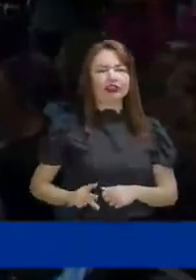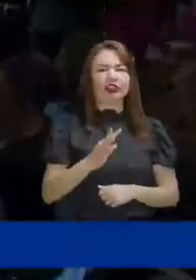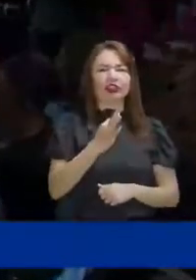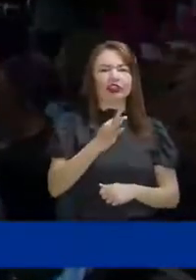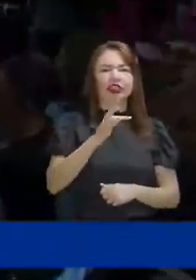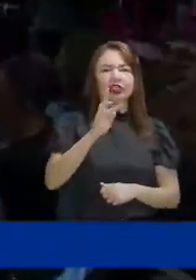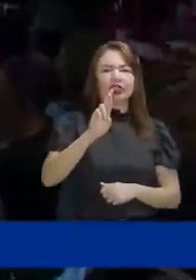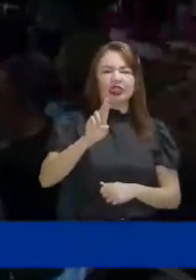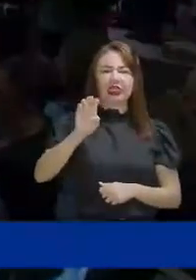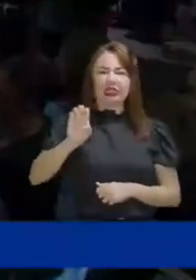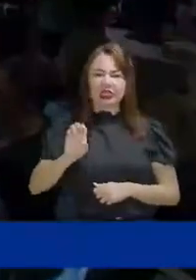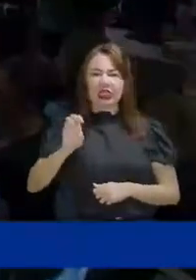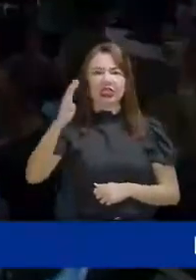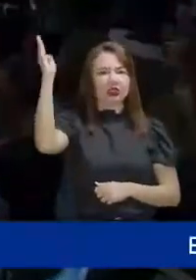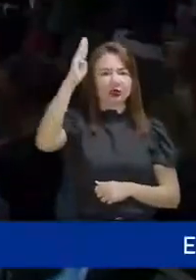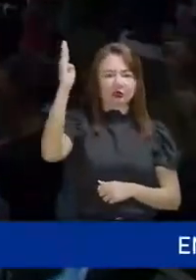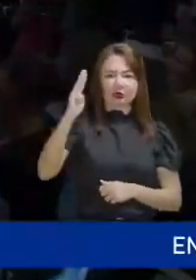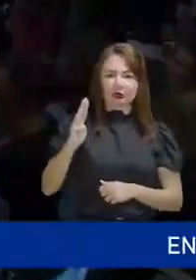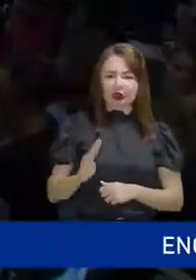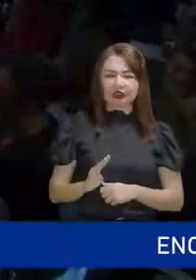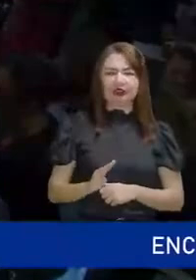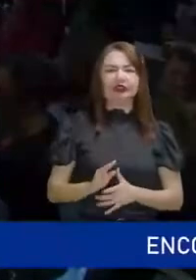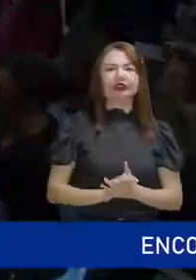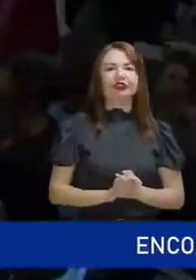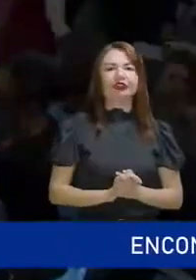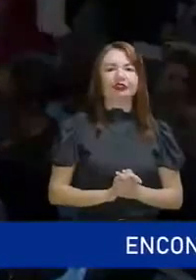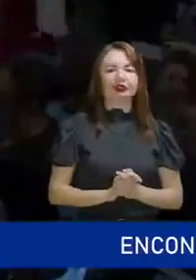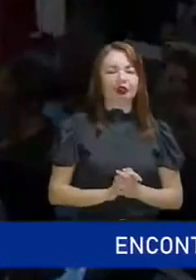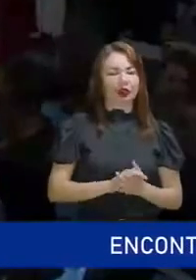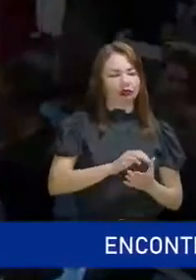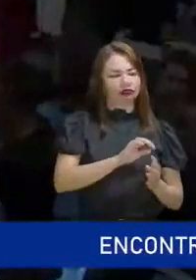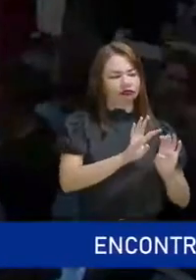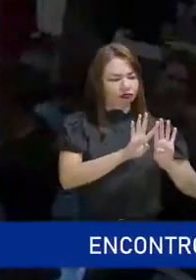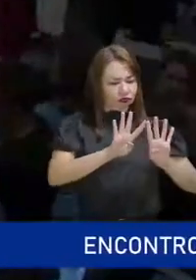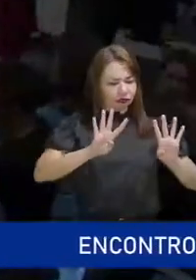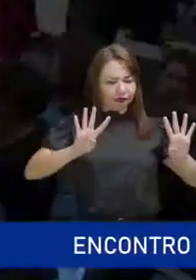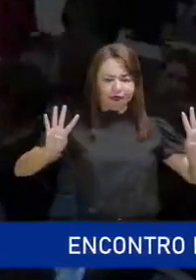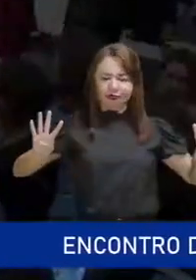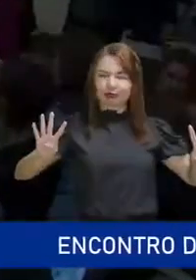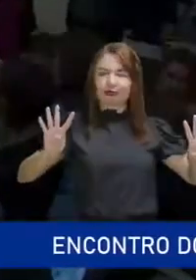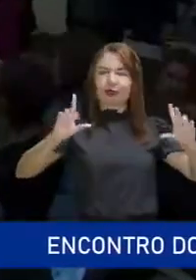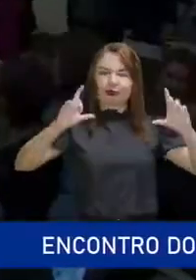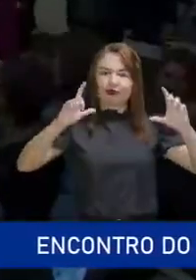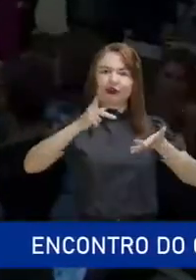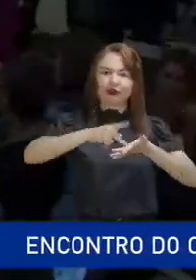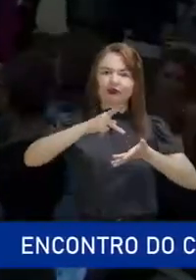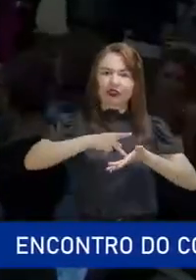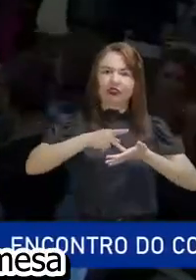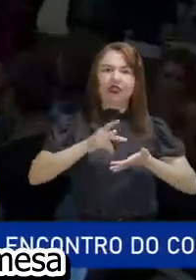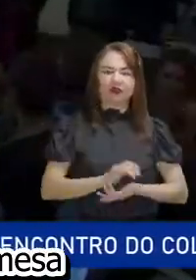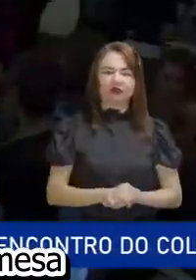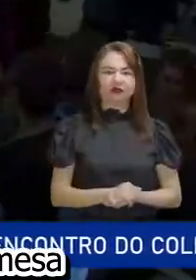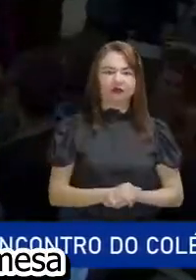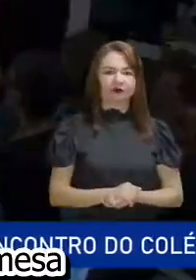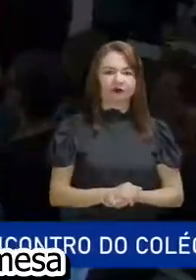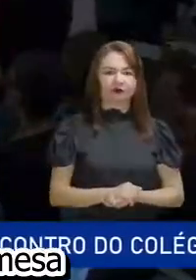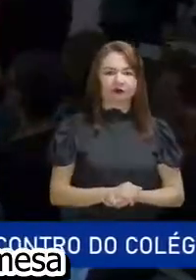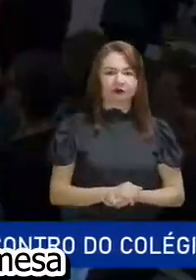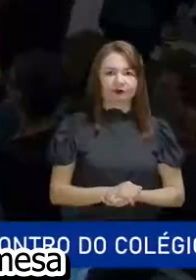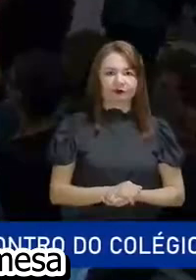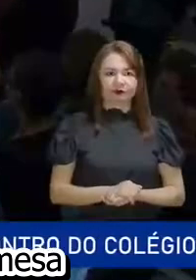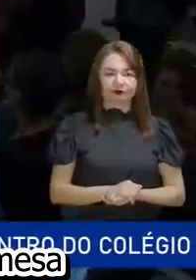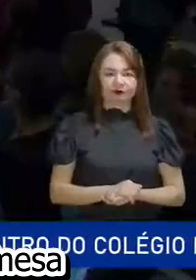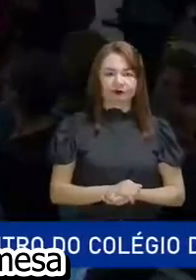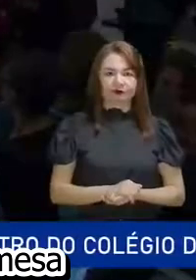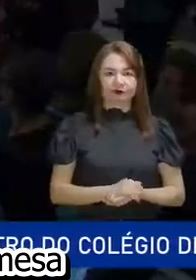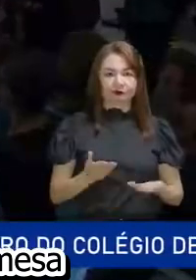do país e seus representantes para também terem essa foto oficial realizada. Iniciamos